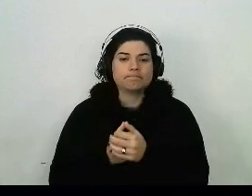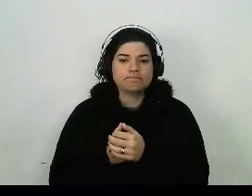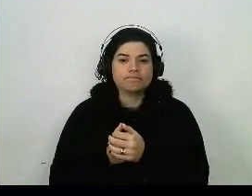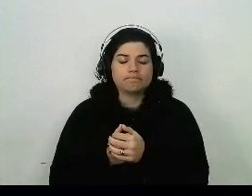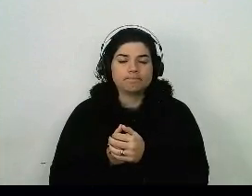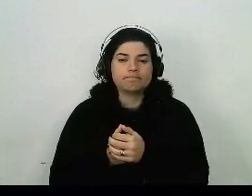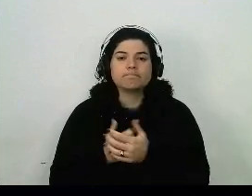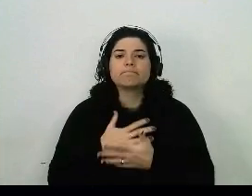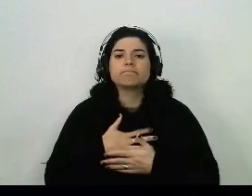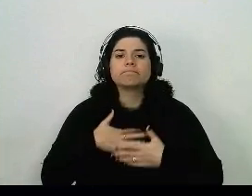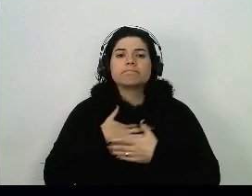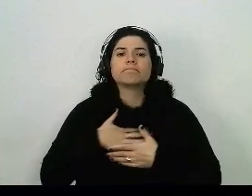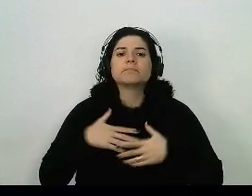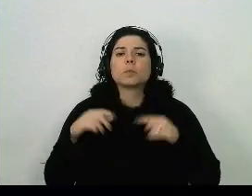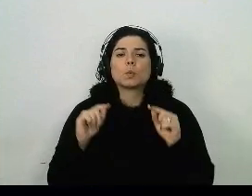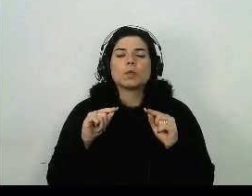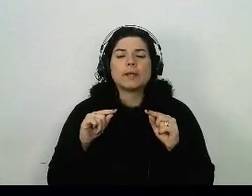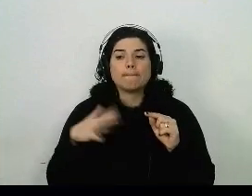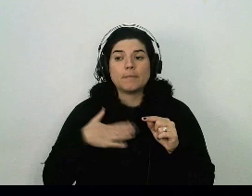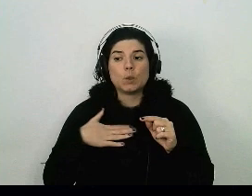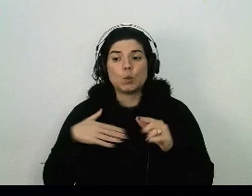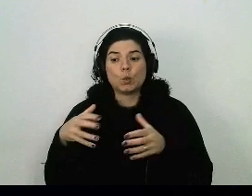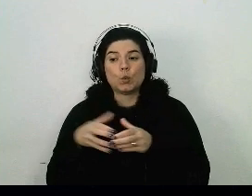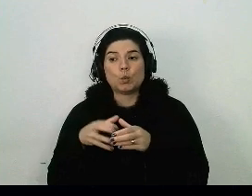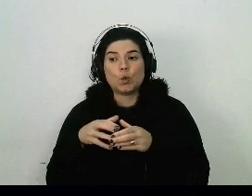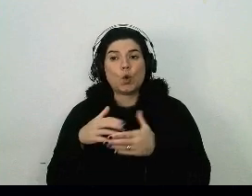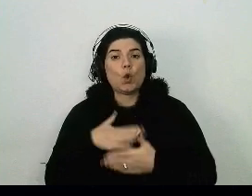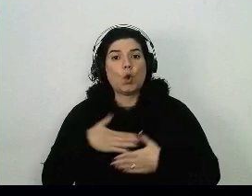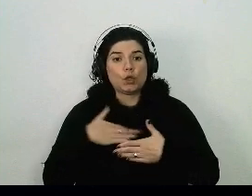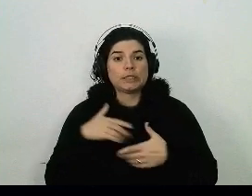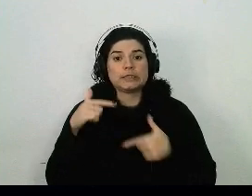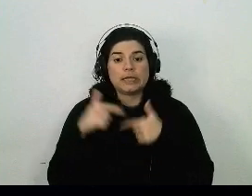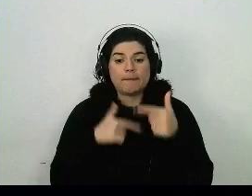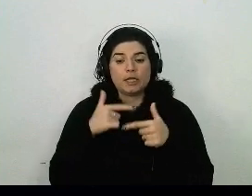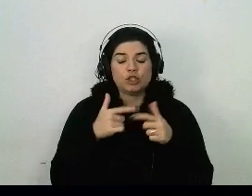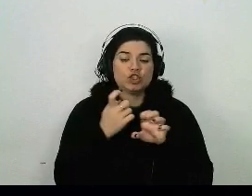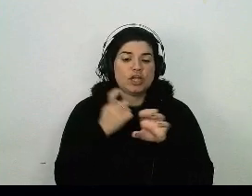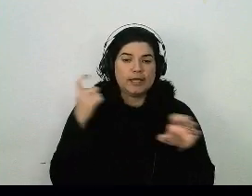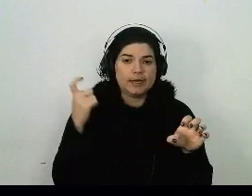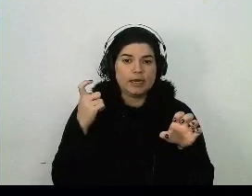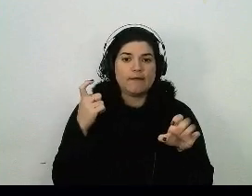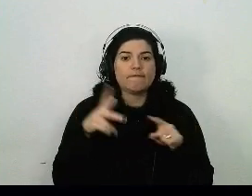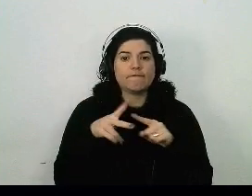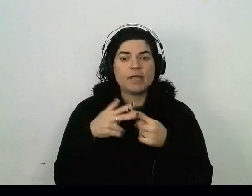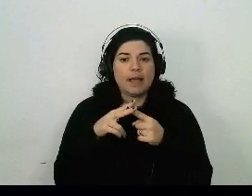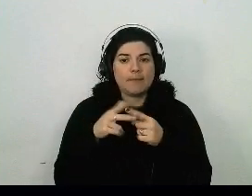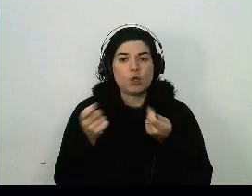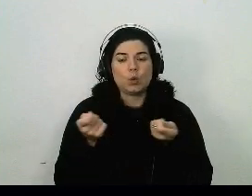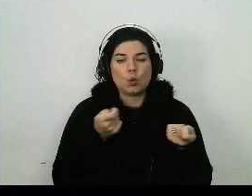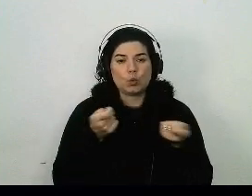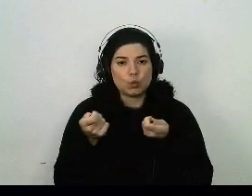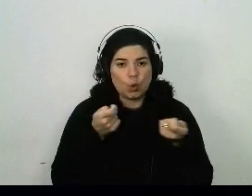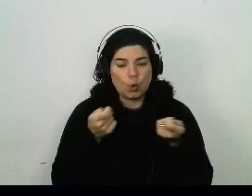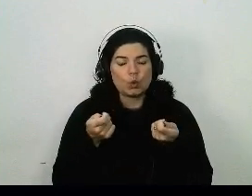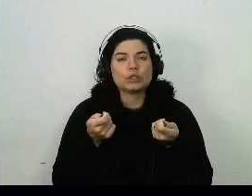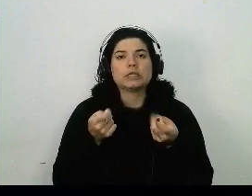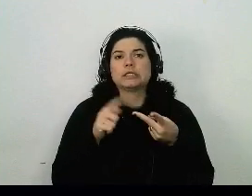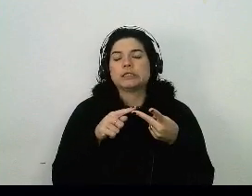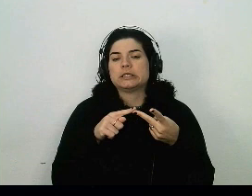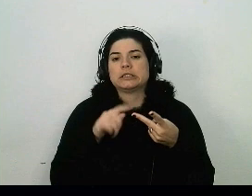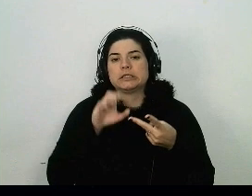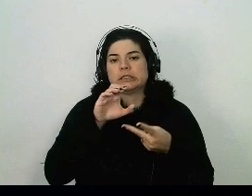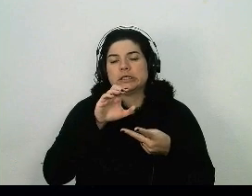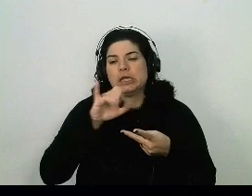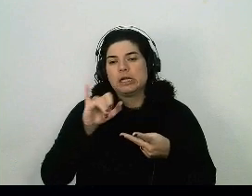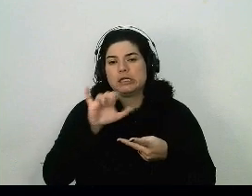tô medindo é o quanto o meu time está satisfeito com o sistema de engenharia a minha ferramenta de controle de versão com a minha ferramenta de saia com a minha